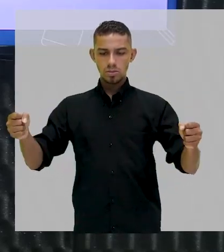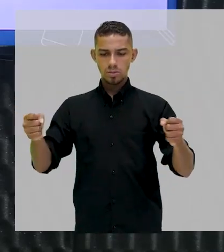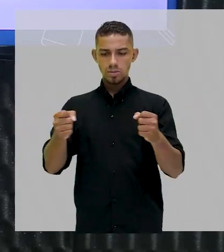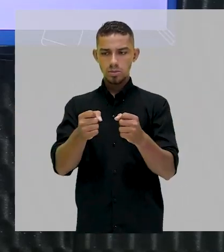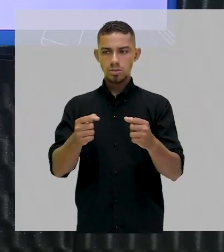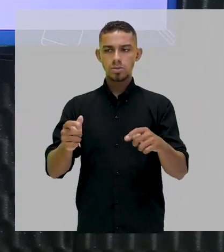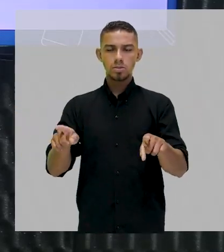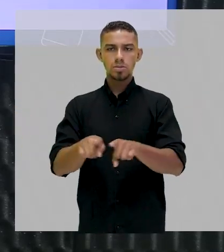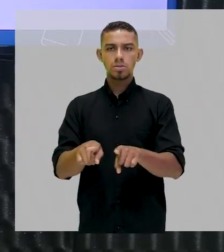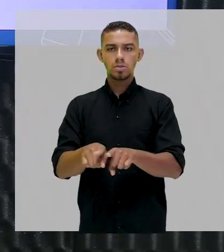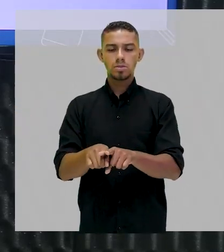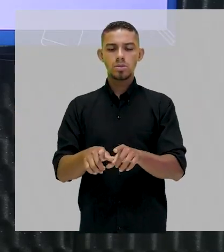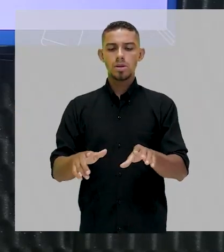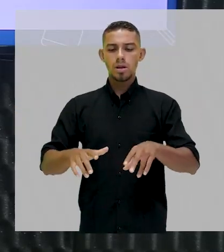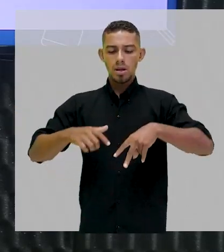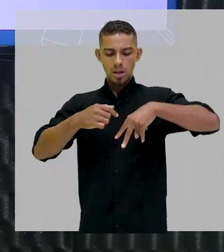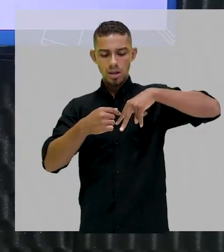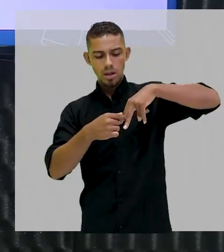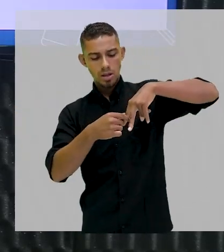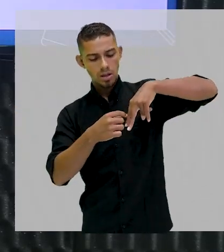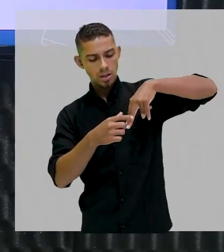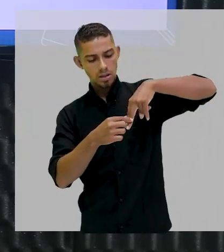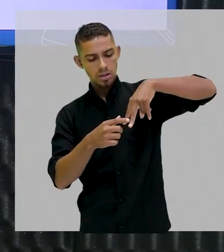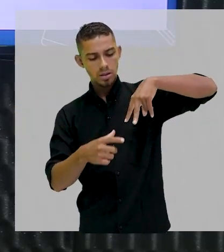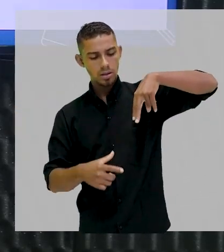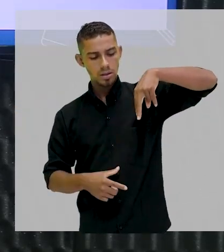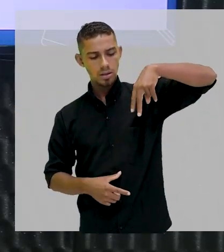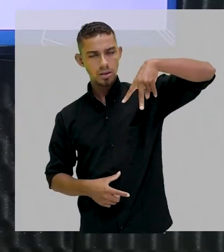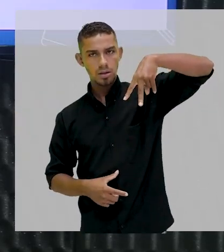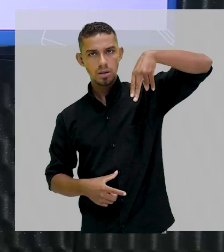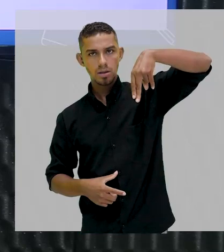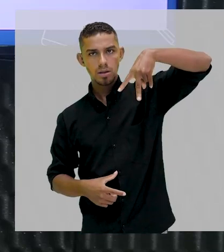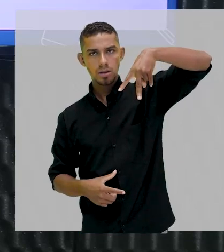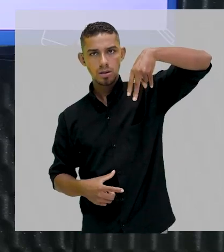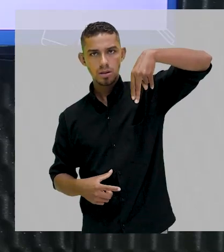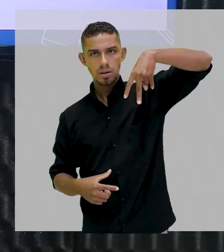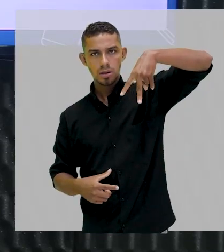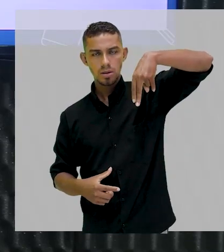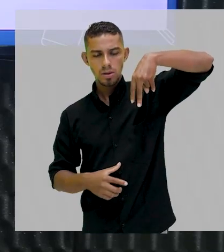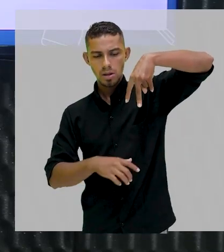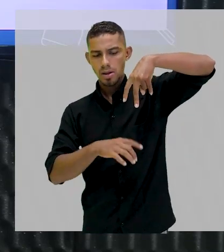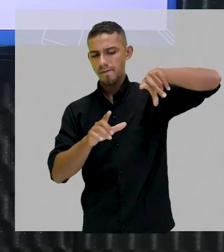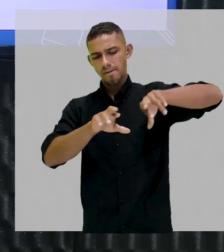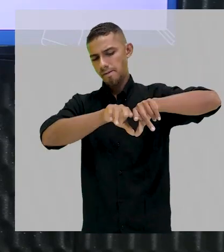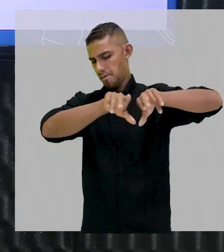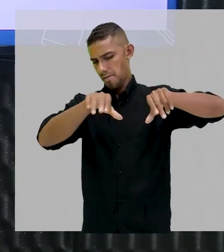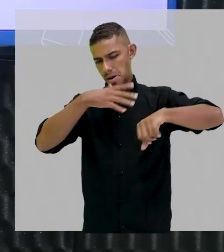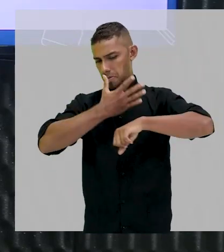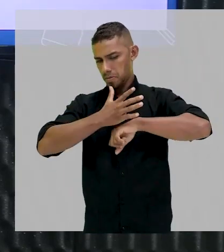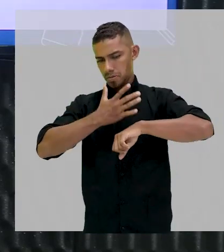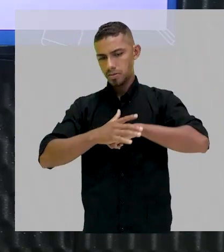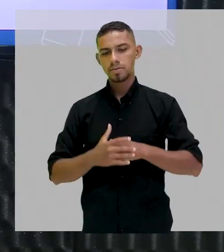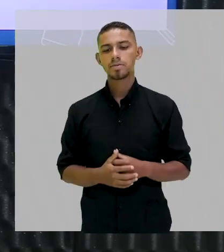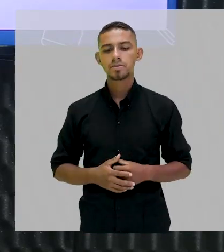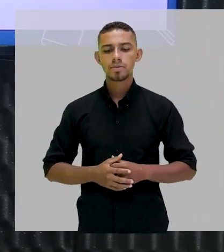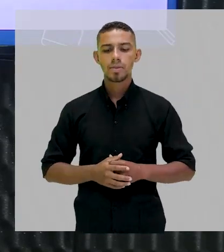apertar, também pode colocar entre as pernas. Pode fazer vários exercícios com esse Magic